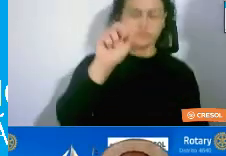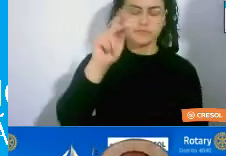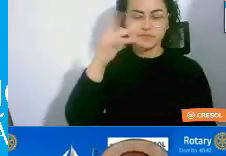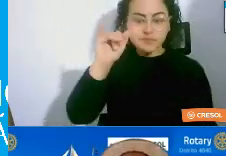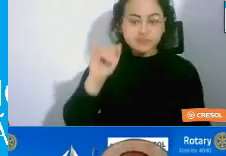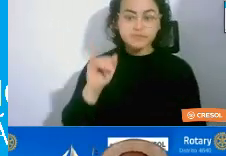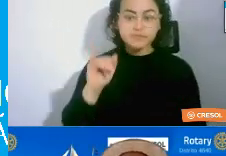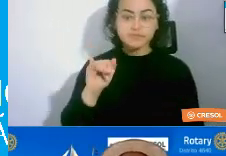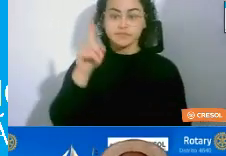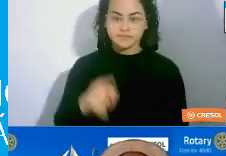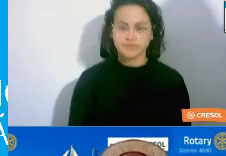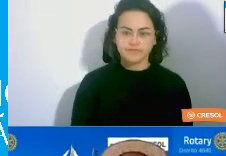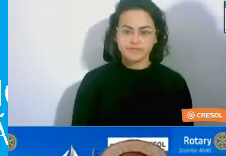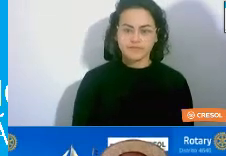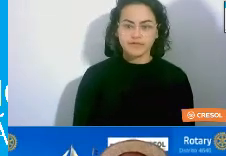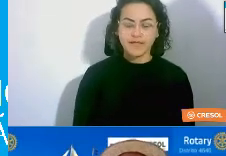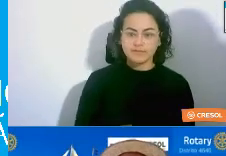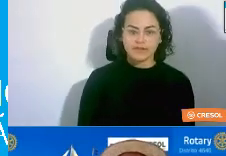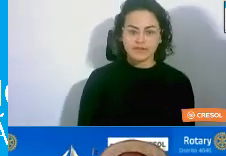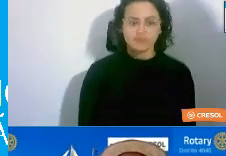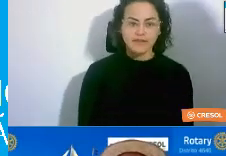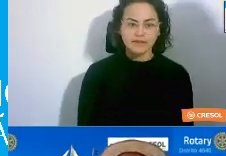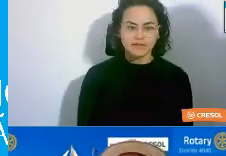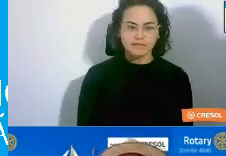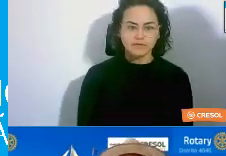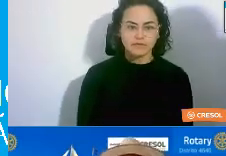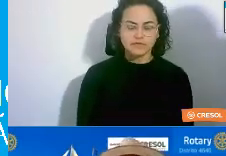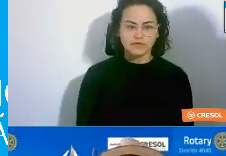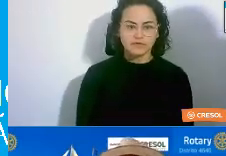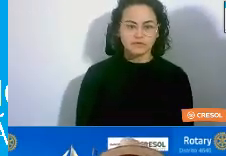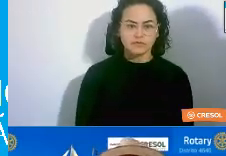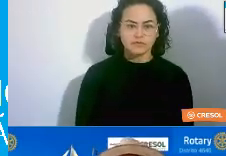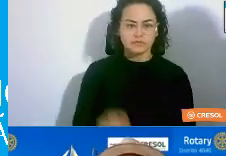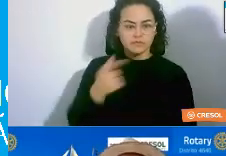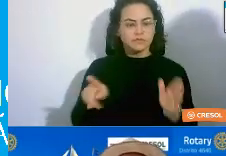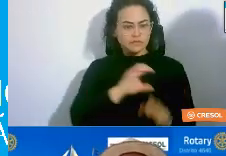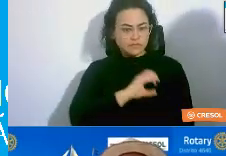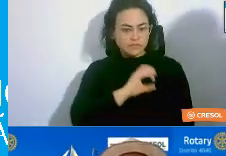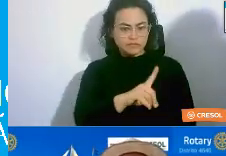Rotária, do ano 19 até 22, o ano que vem eu já deixo